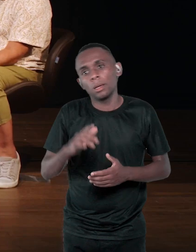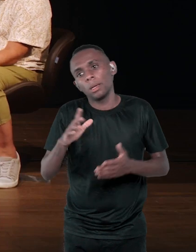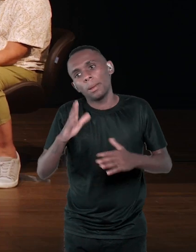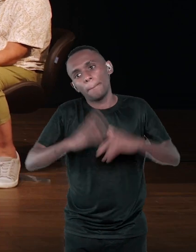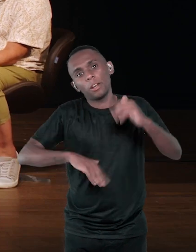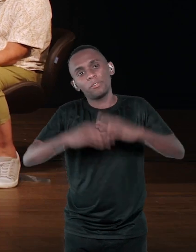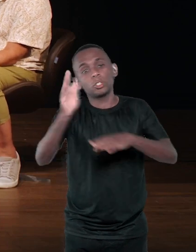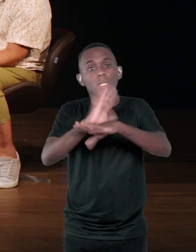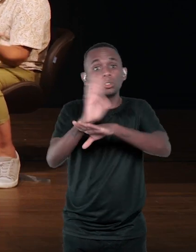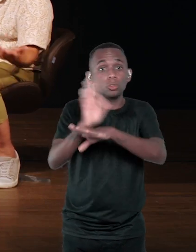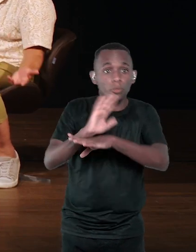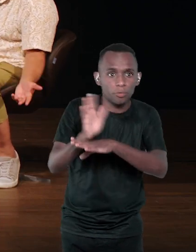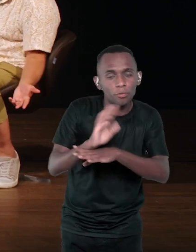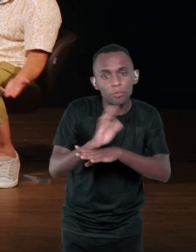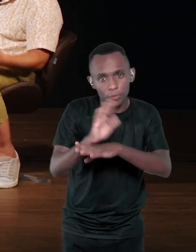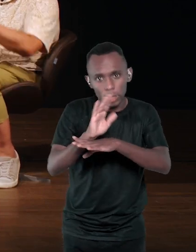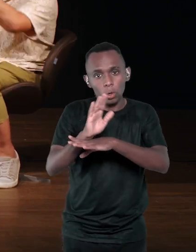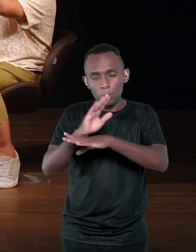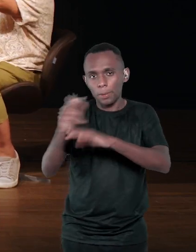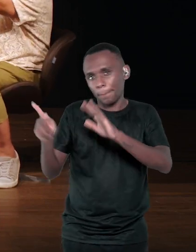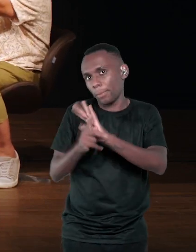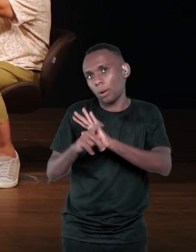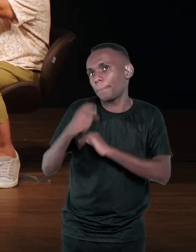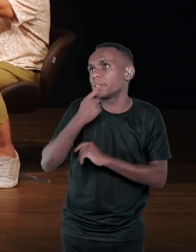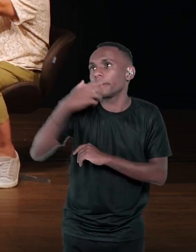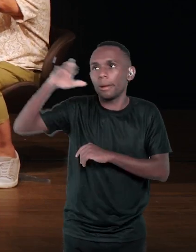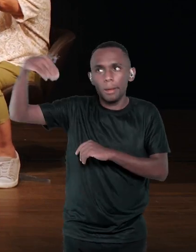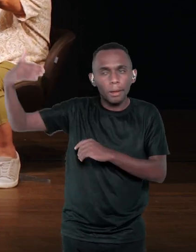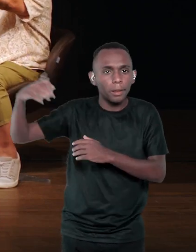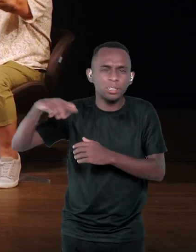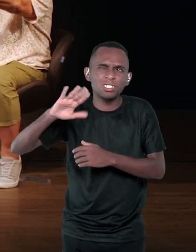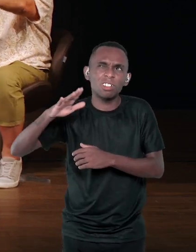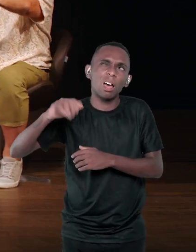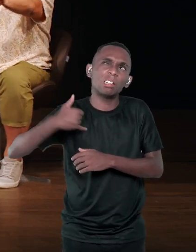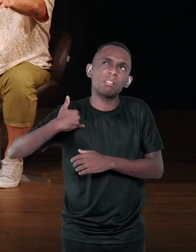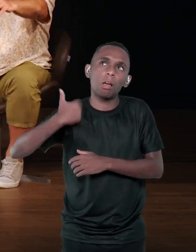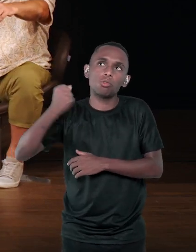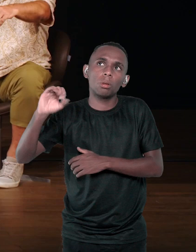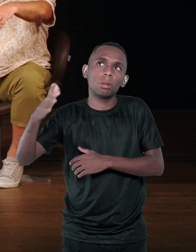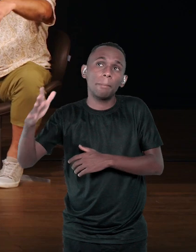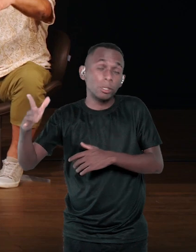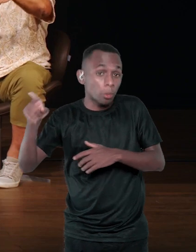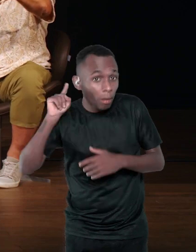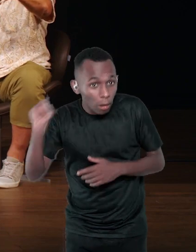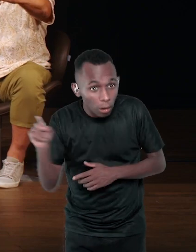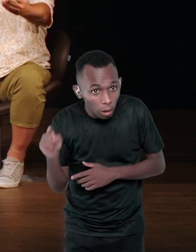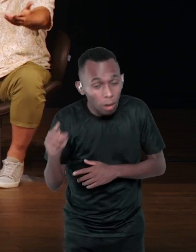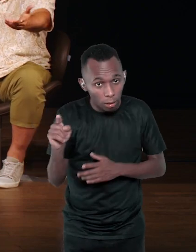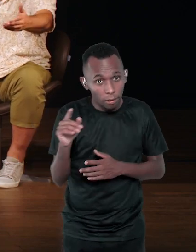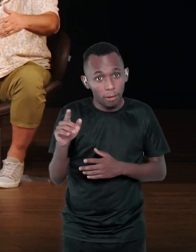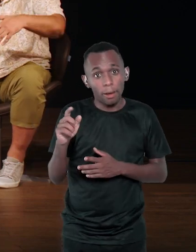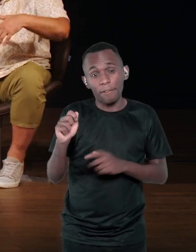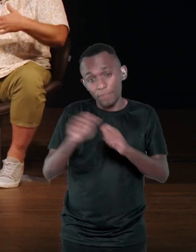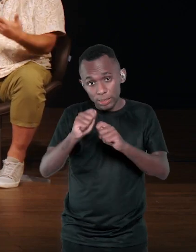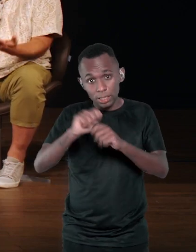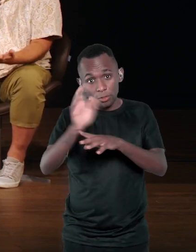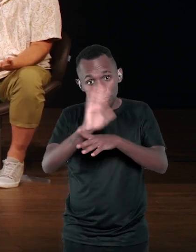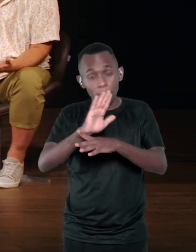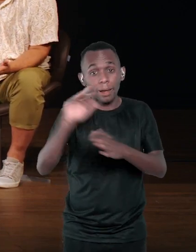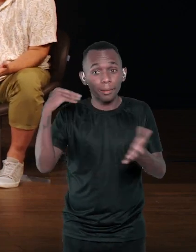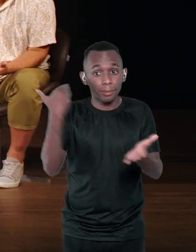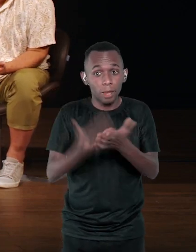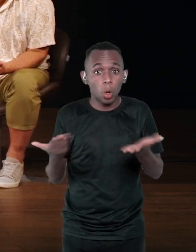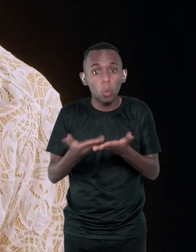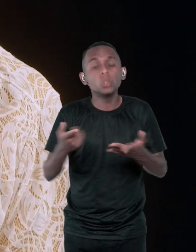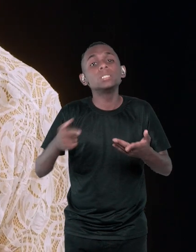cineastas, o próprio Spielberg, que já tem 70 e muitos, acho que quase 80, se não me engano, fazendo filme, é porque